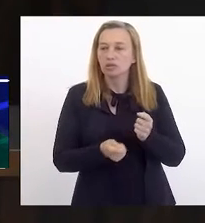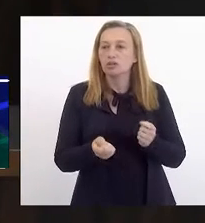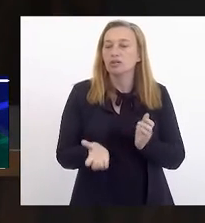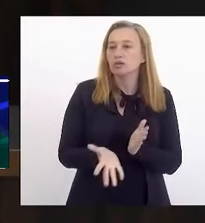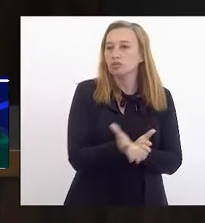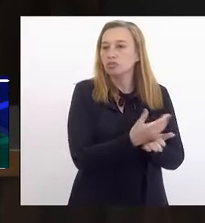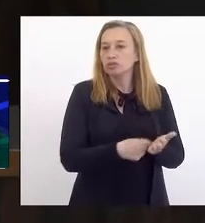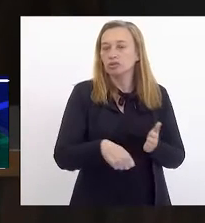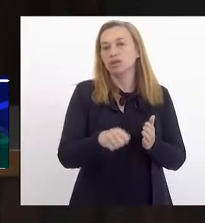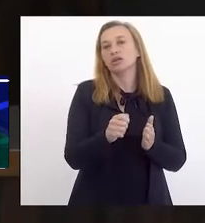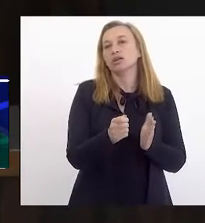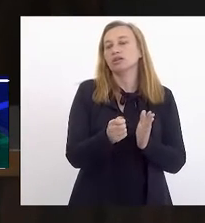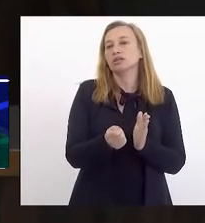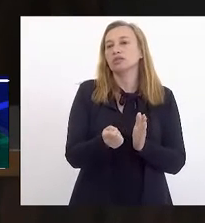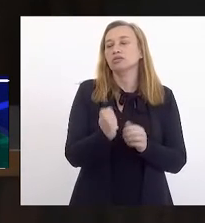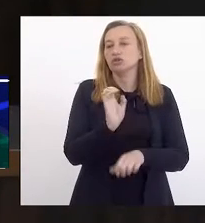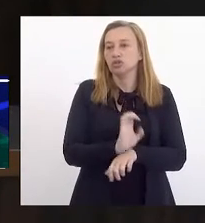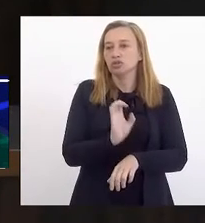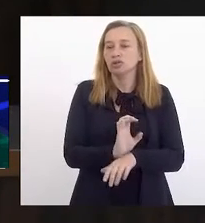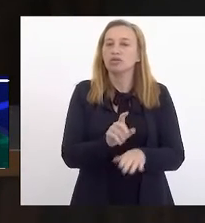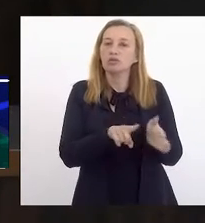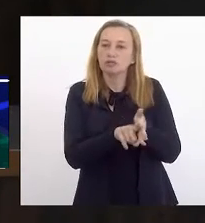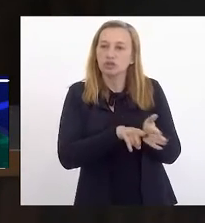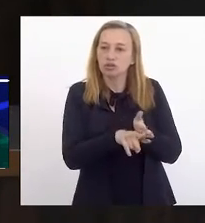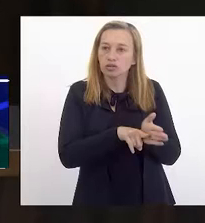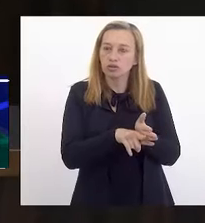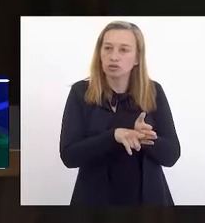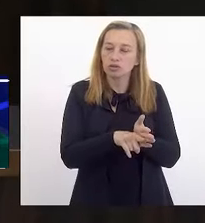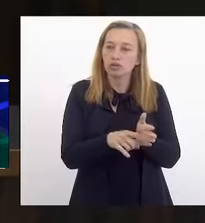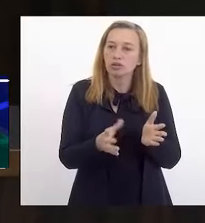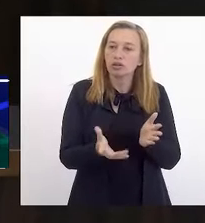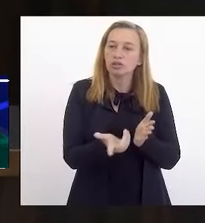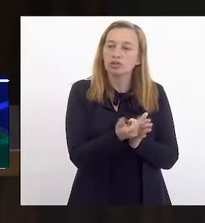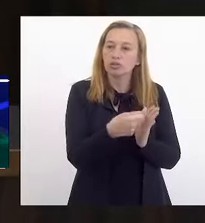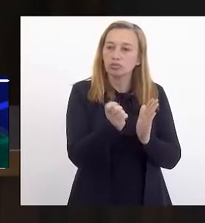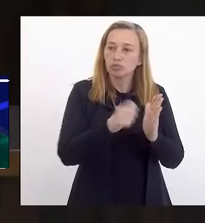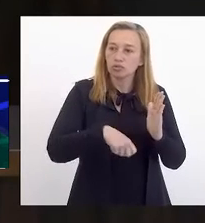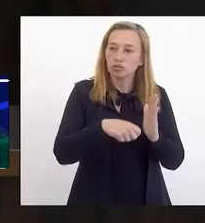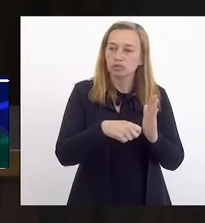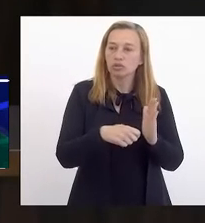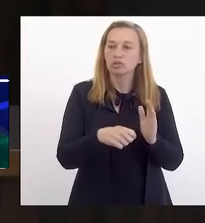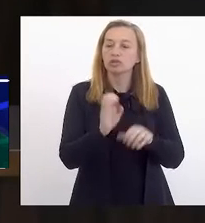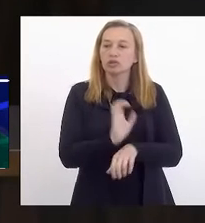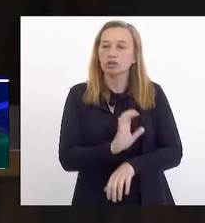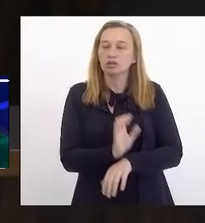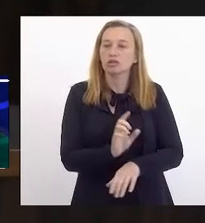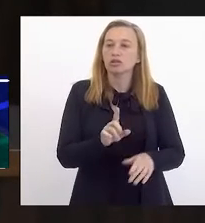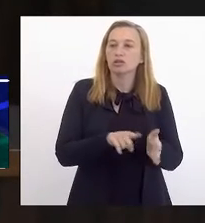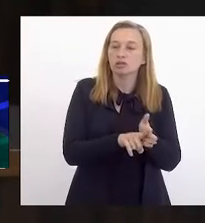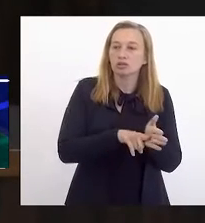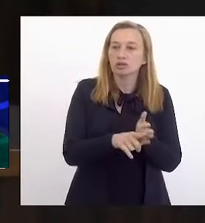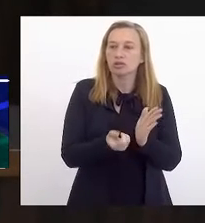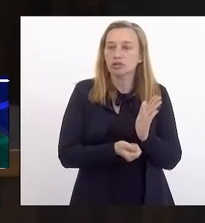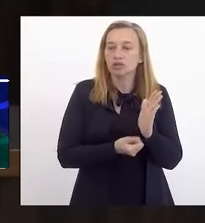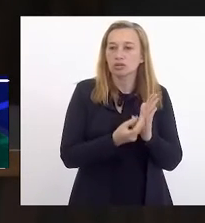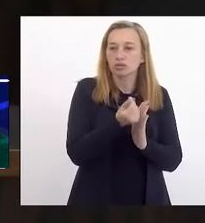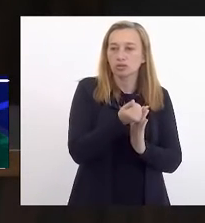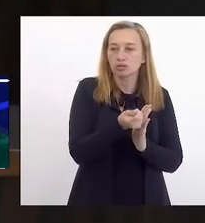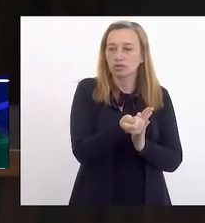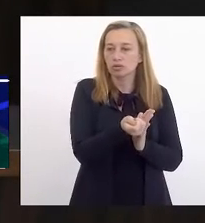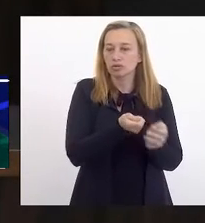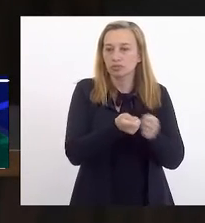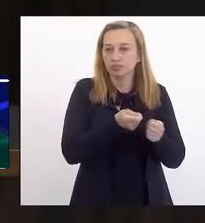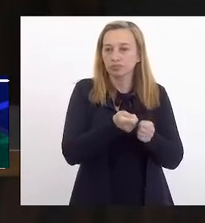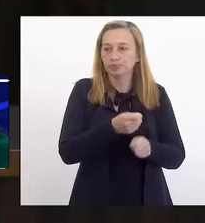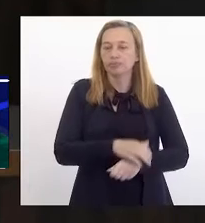Estadual e Fiscalização dos Tributos Estaduais e de Orçamento, Finanças, Fiscalização Financeira e